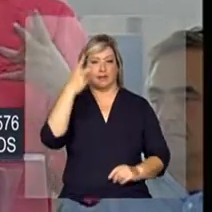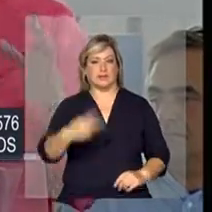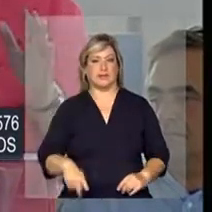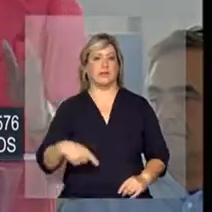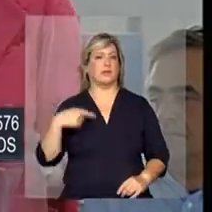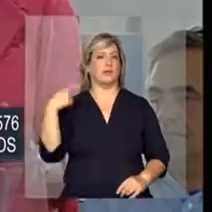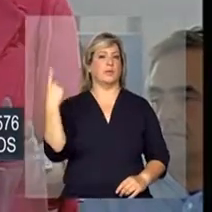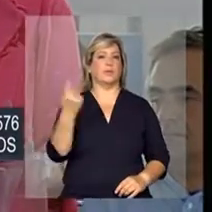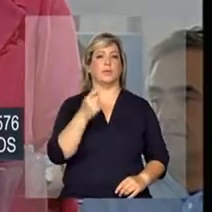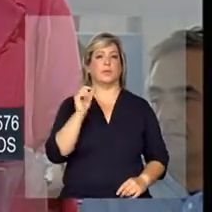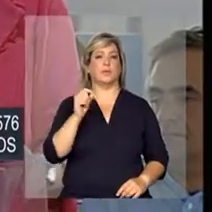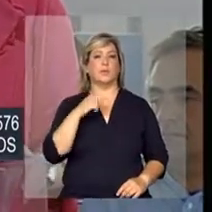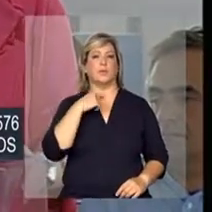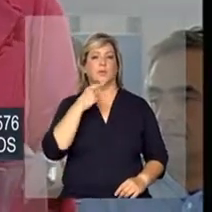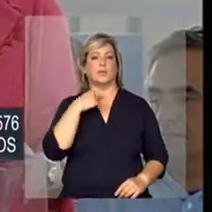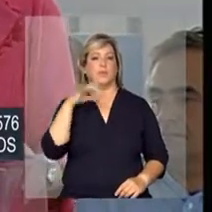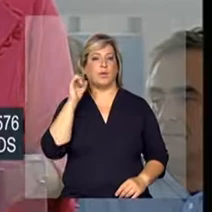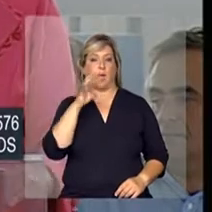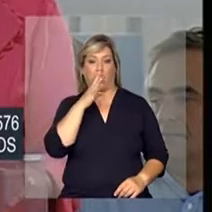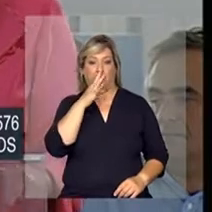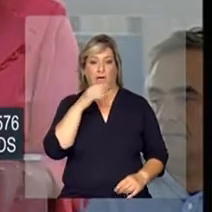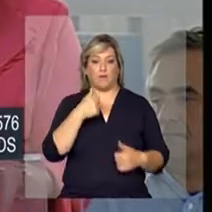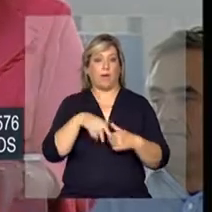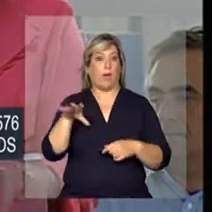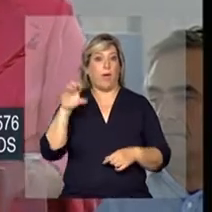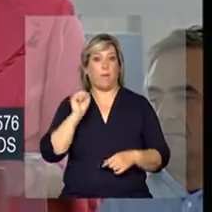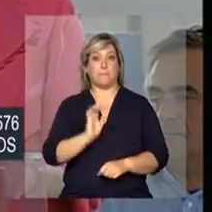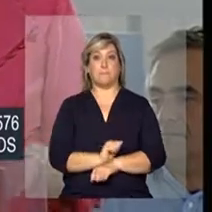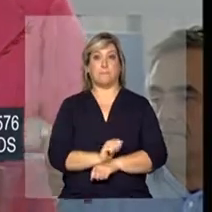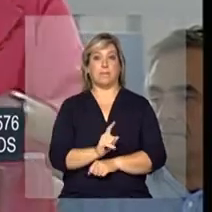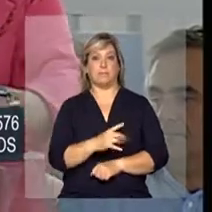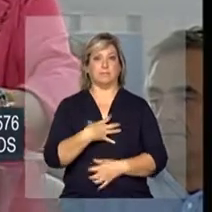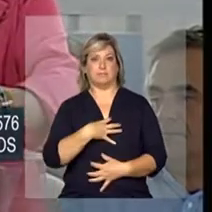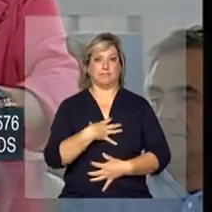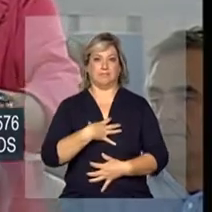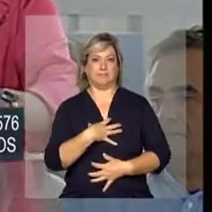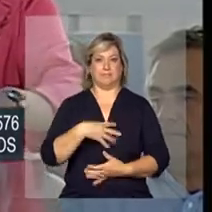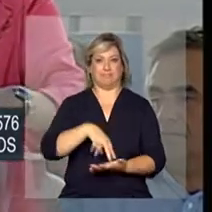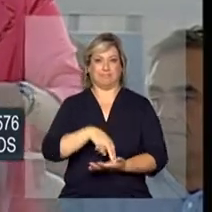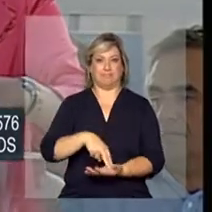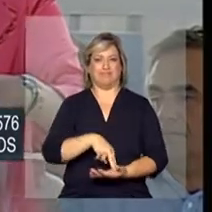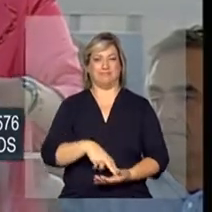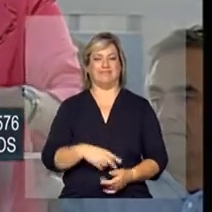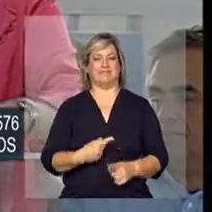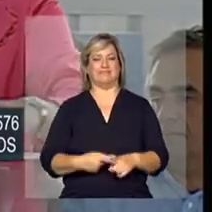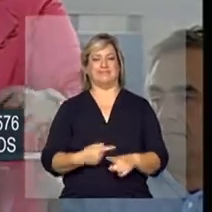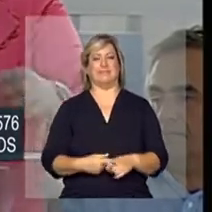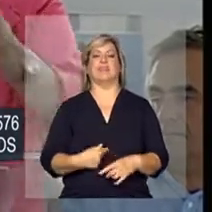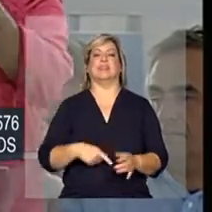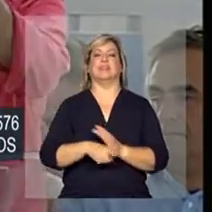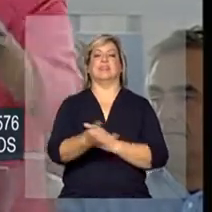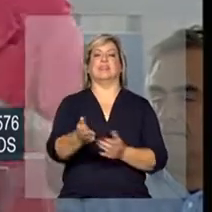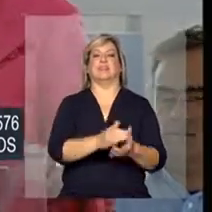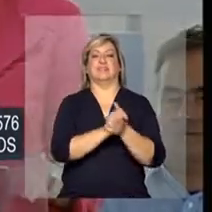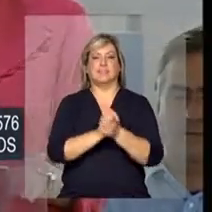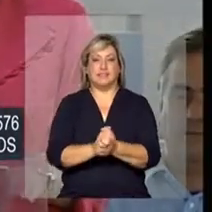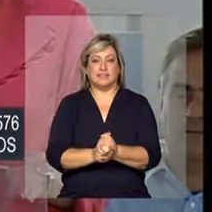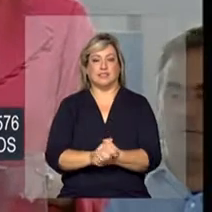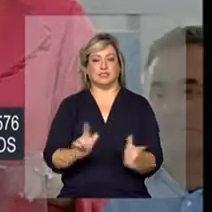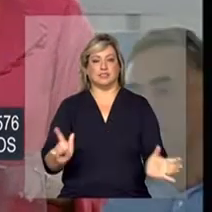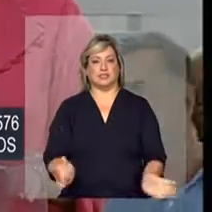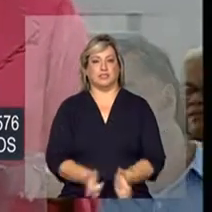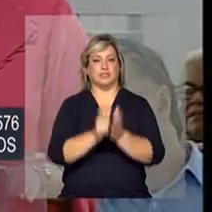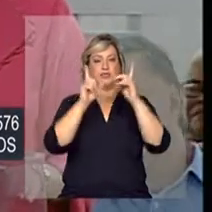ninguém escuta e consegue ficar parado. Queria cumprimentar as senhoras jornalistas, os